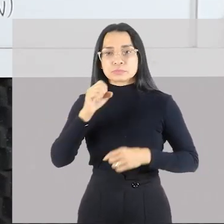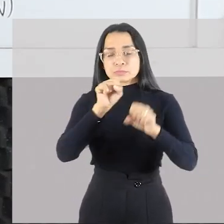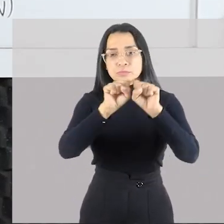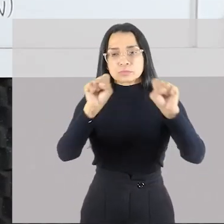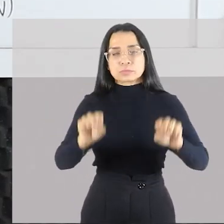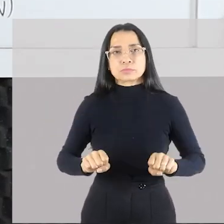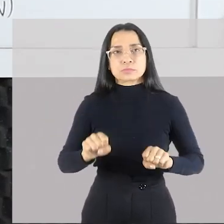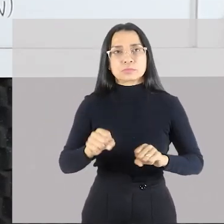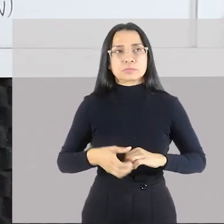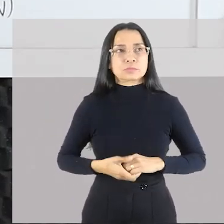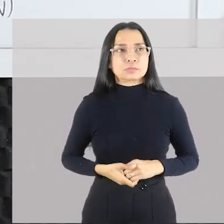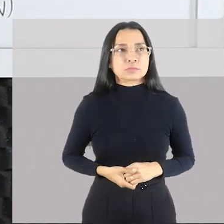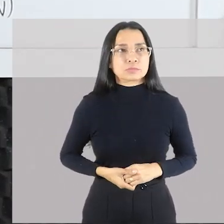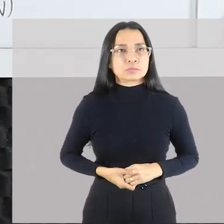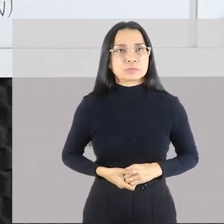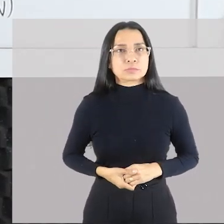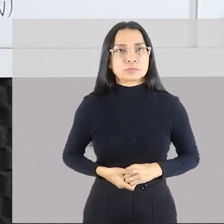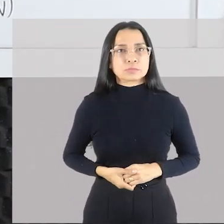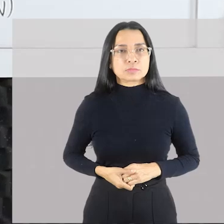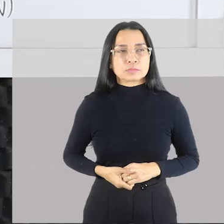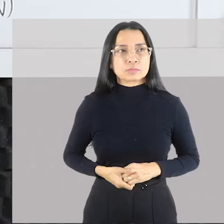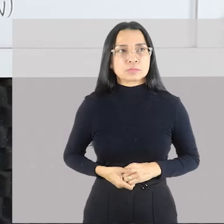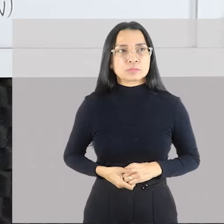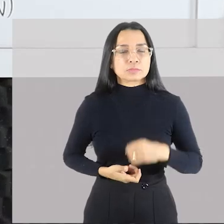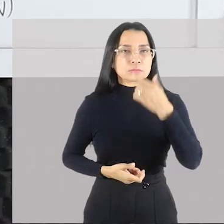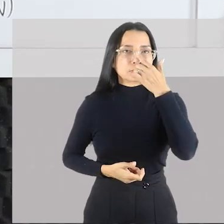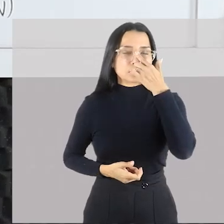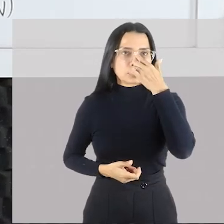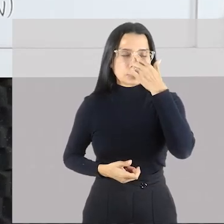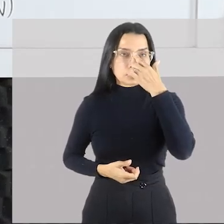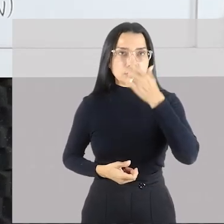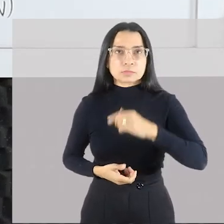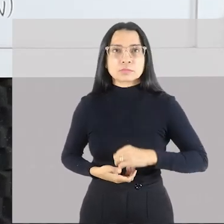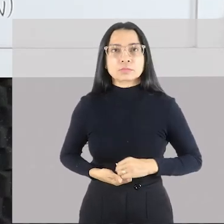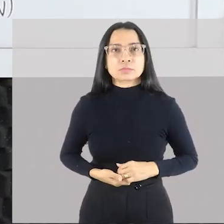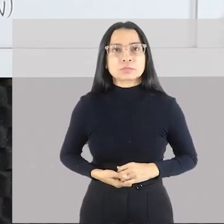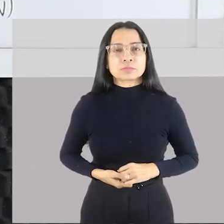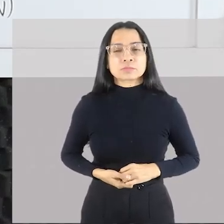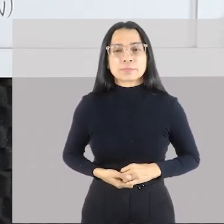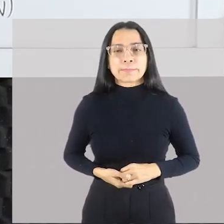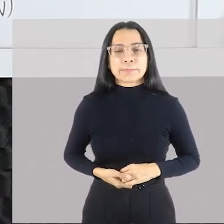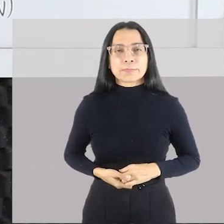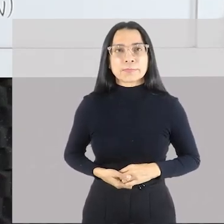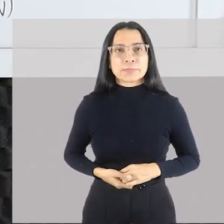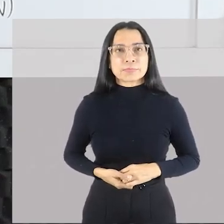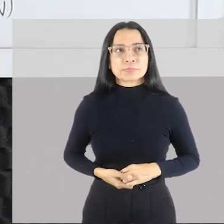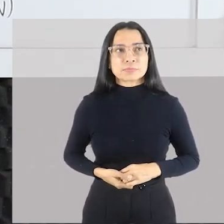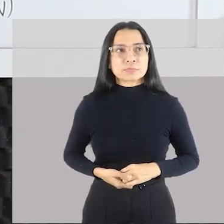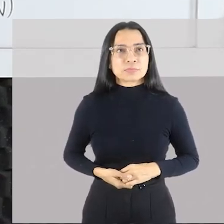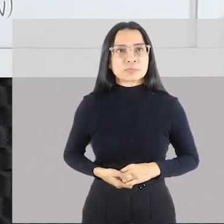aqui? Assim, x mais 2y igual a 5,